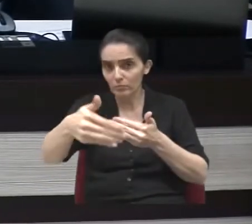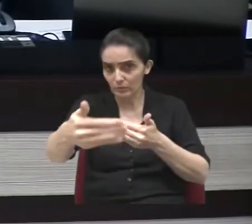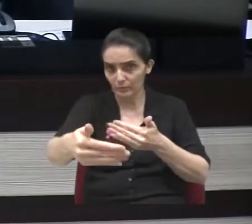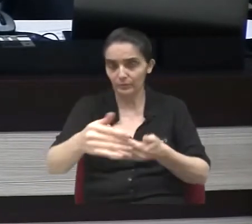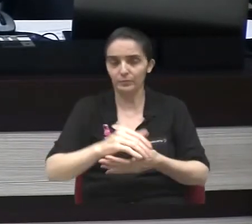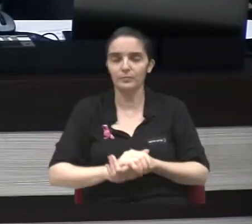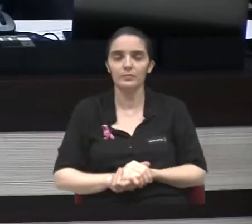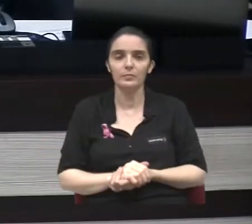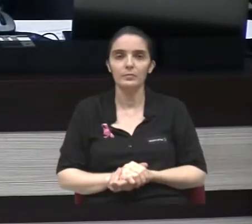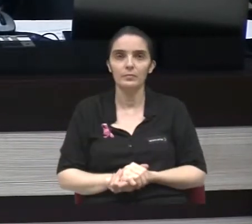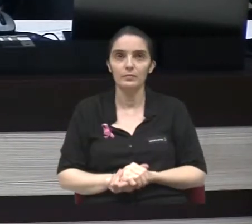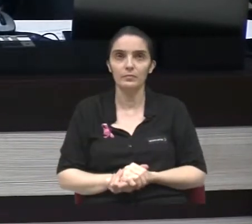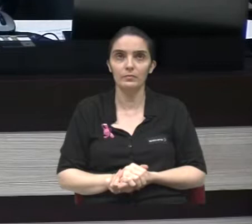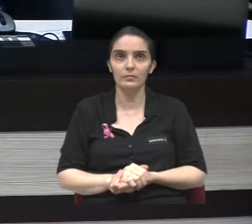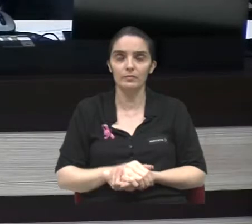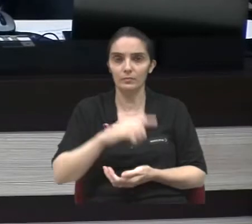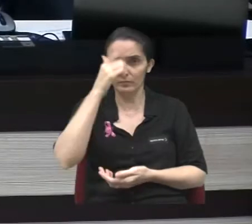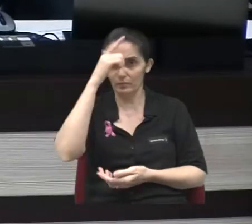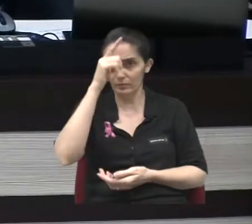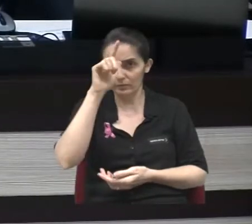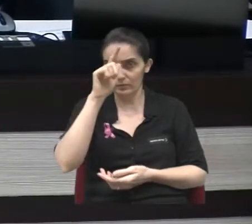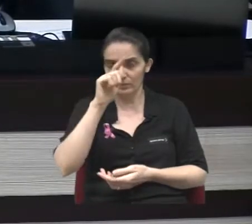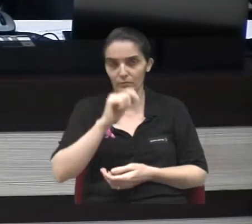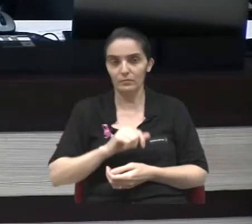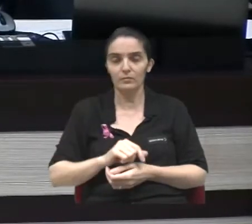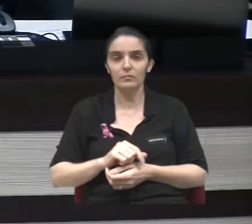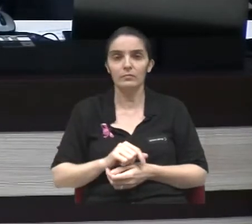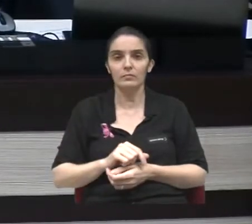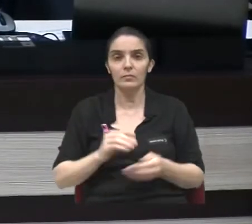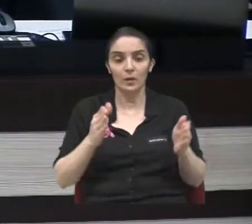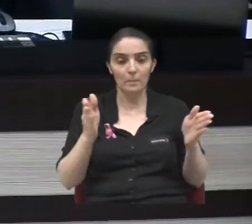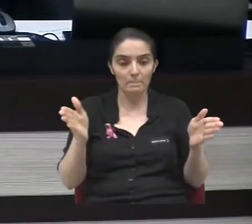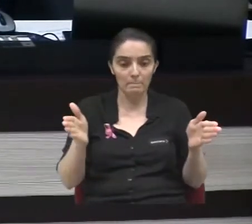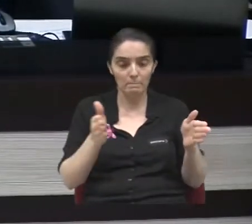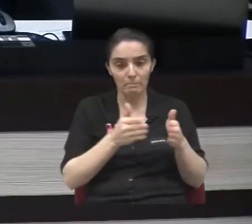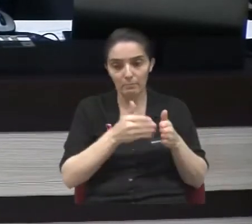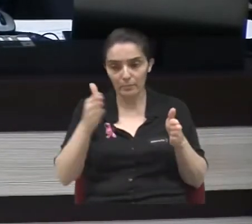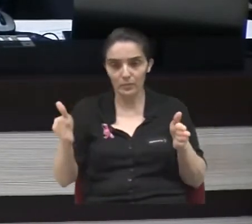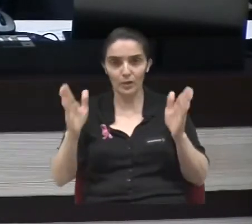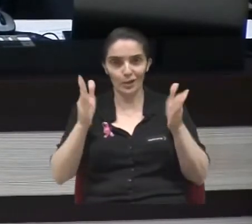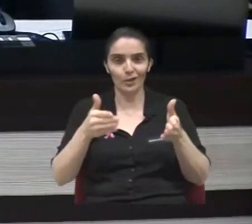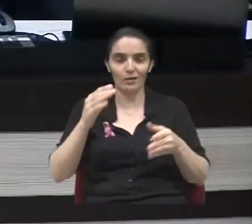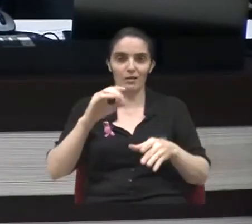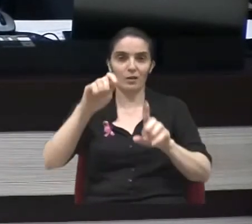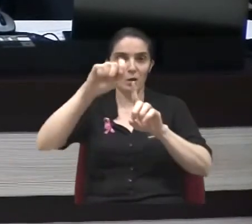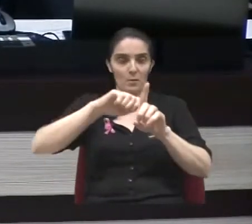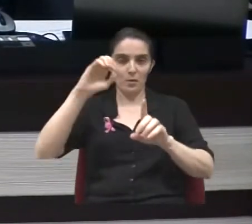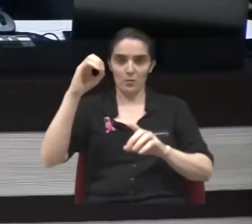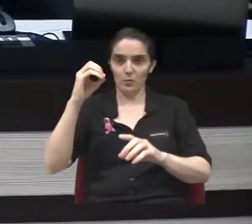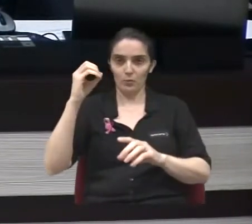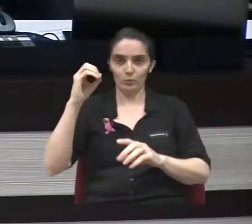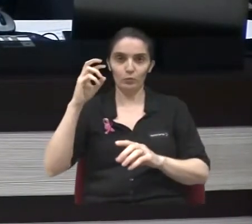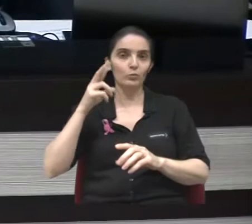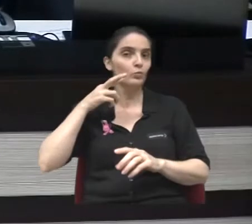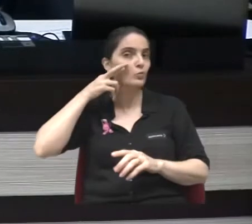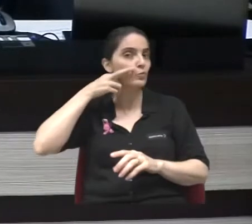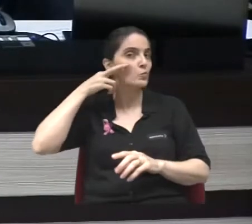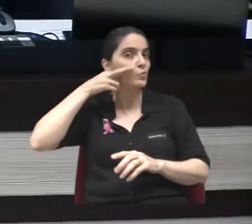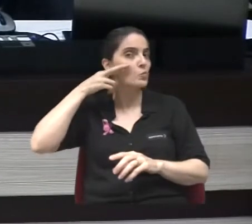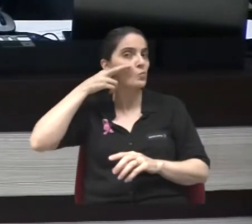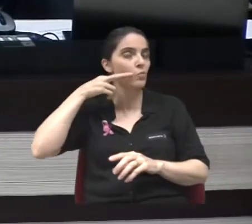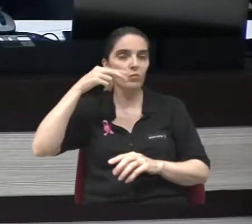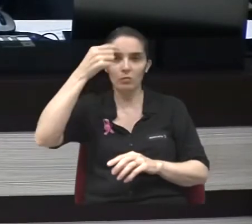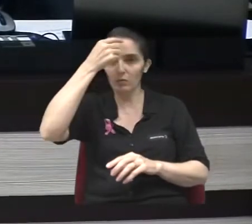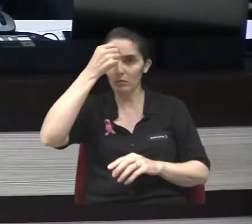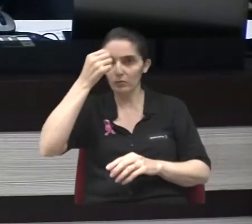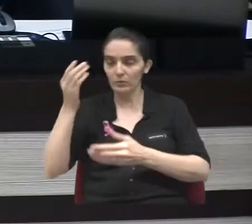eu vou abrir um parêntese. Porque nós estamos no Outubro Rosa e o doutor Rafael convidou um ginecologista que gostaria